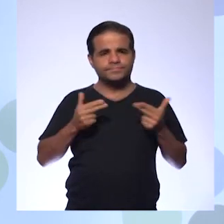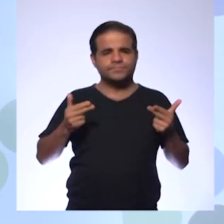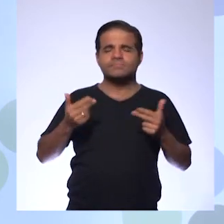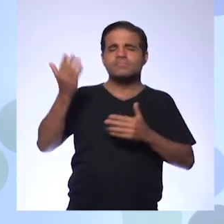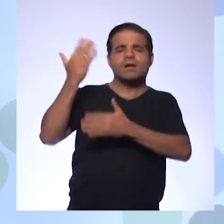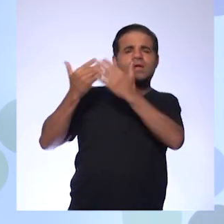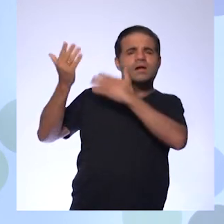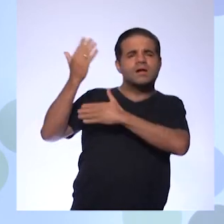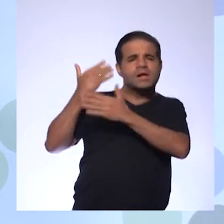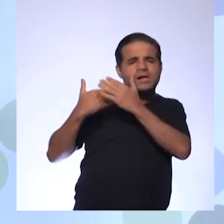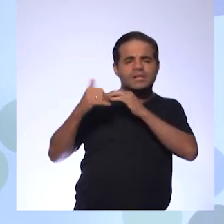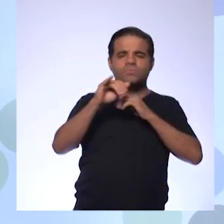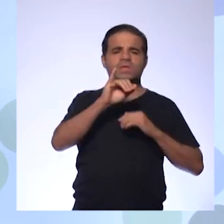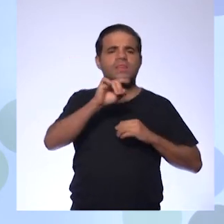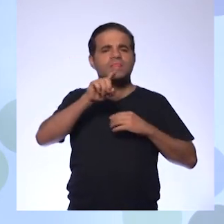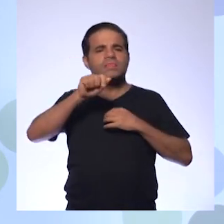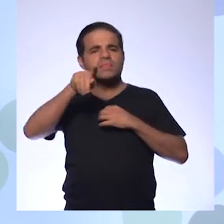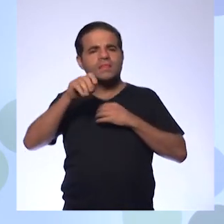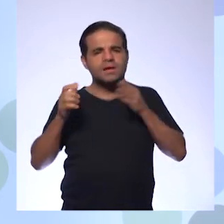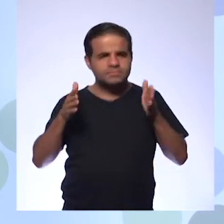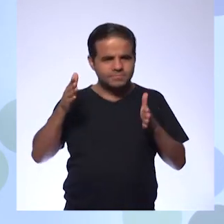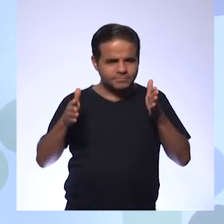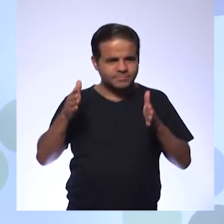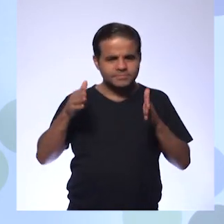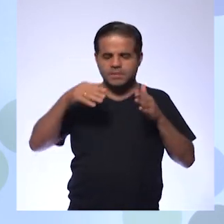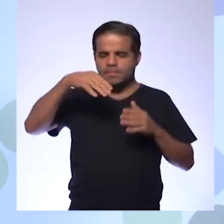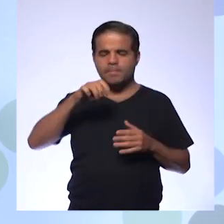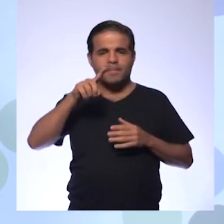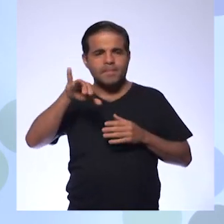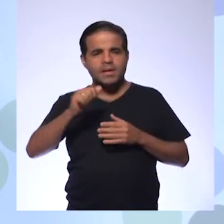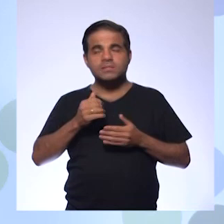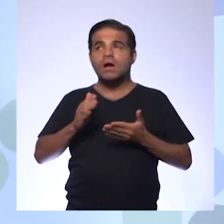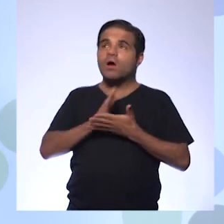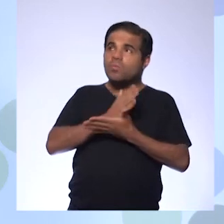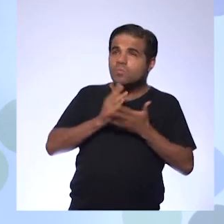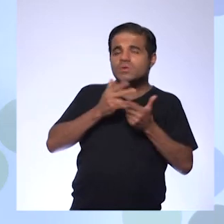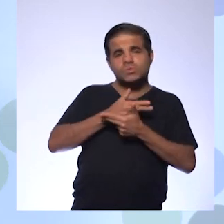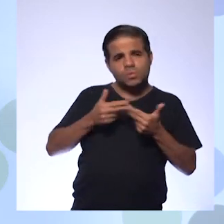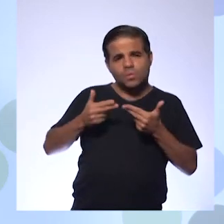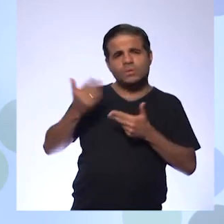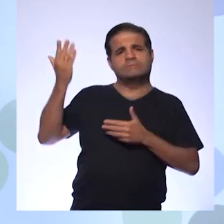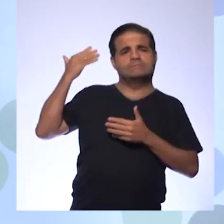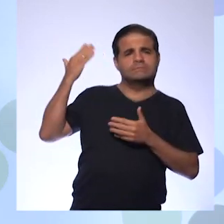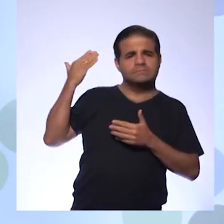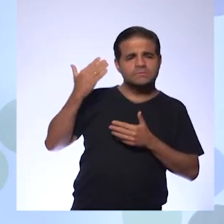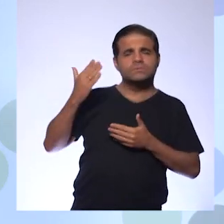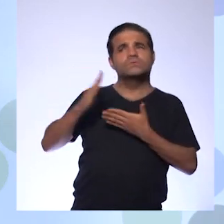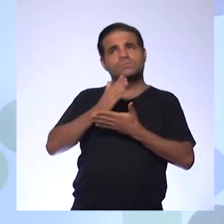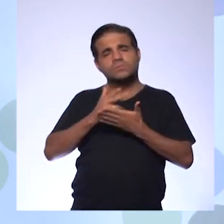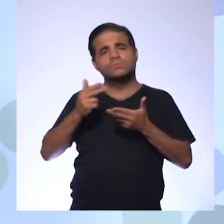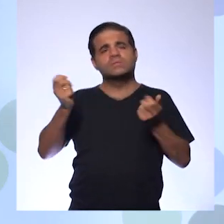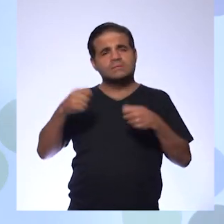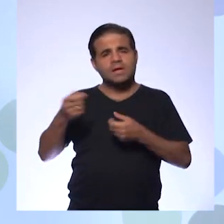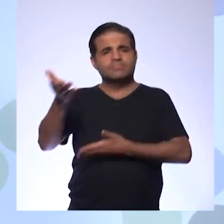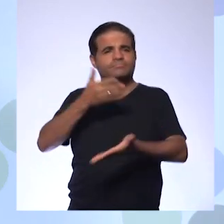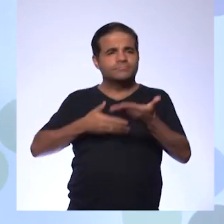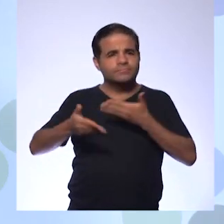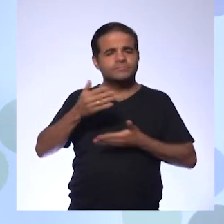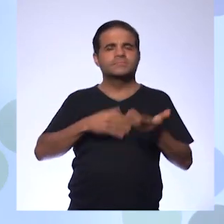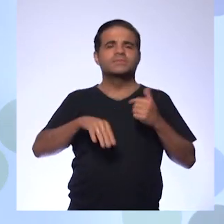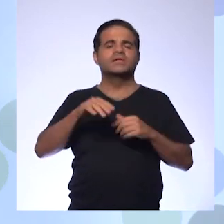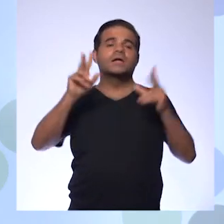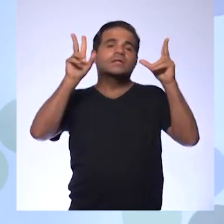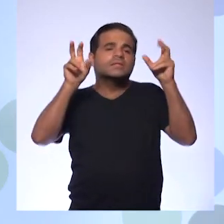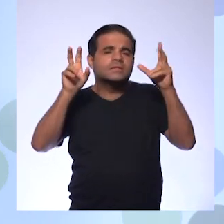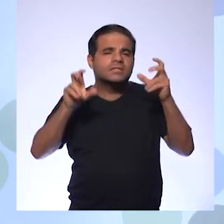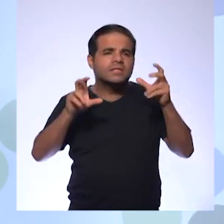Idade Média para hoje, ver algumas coisas que podem ser resgatadas, algumas coisas que ficaram para trás e relembrar, né, cantigas lírico-amorosas,